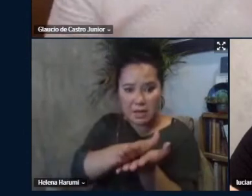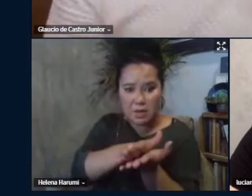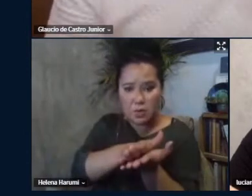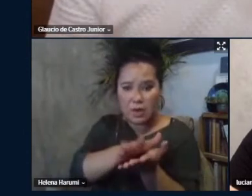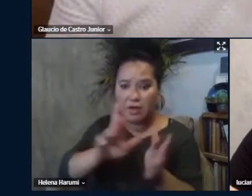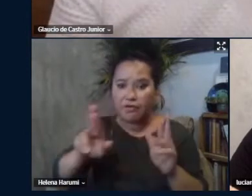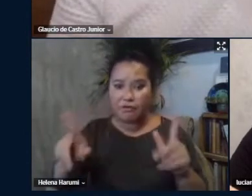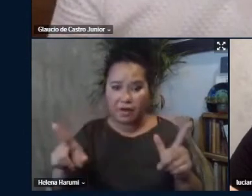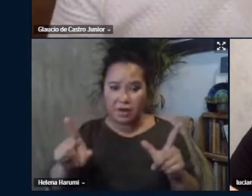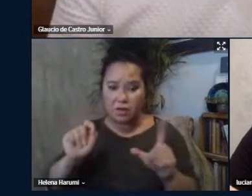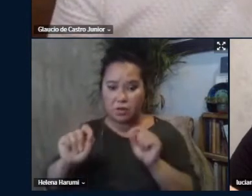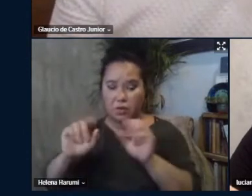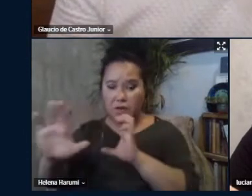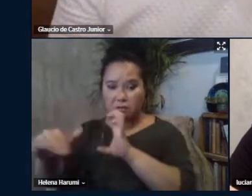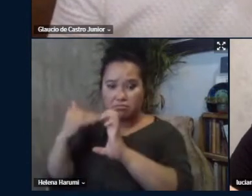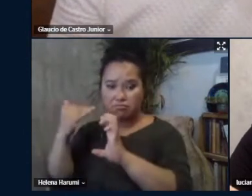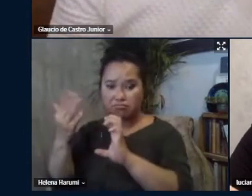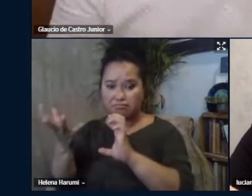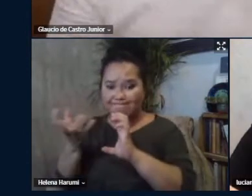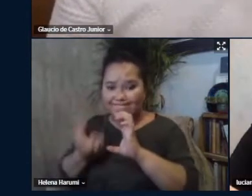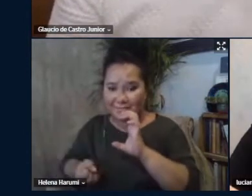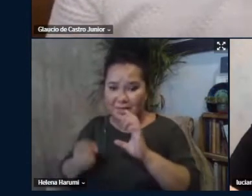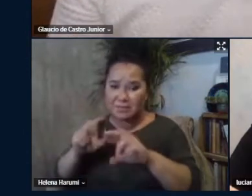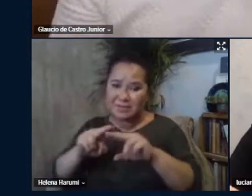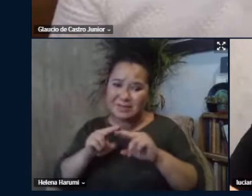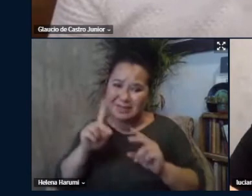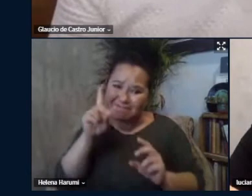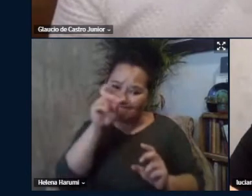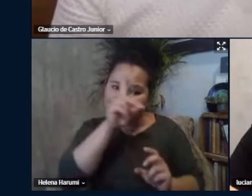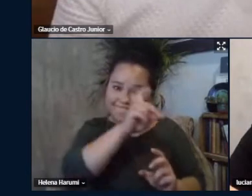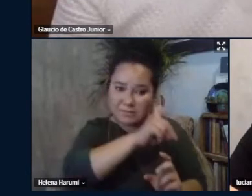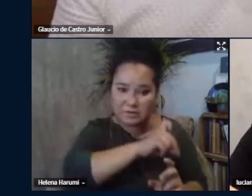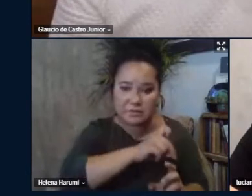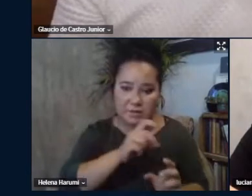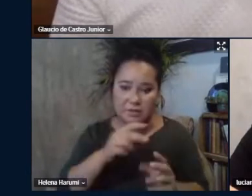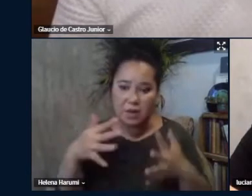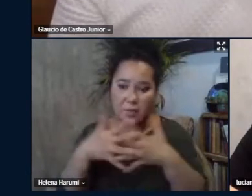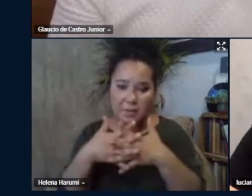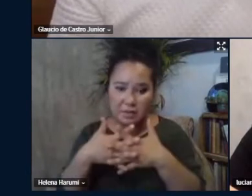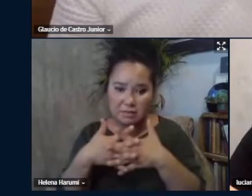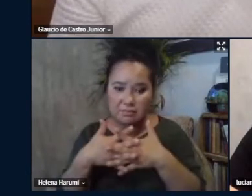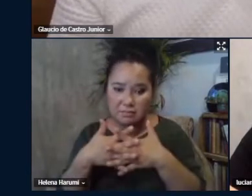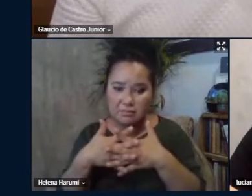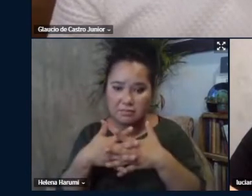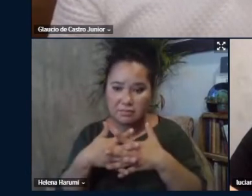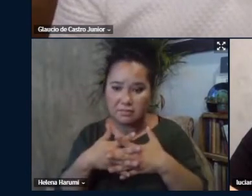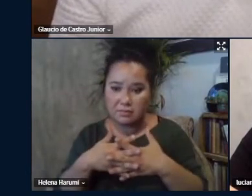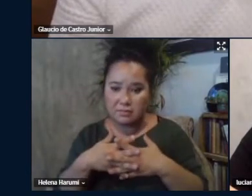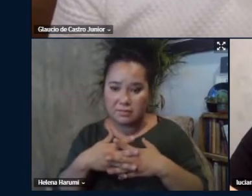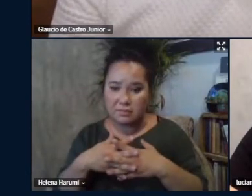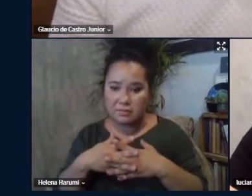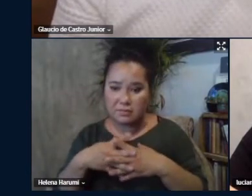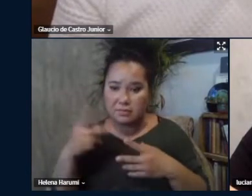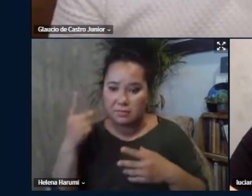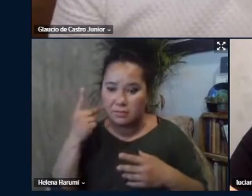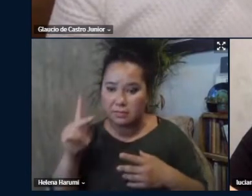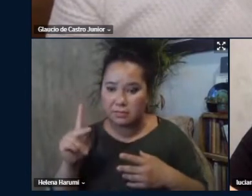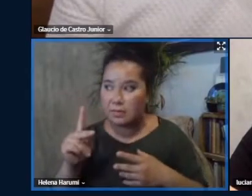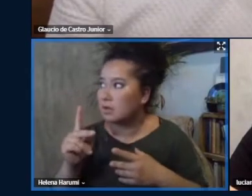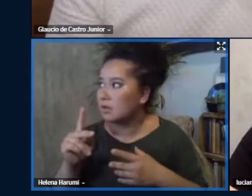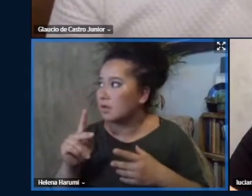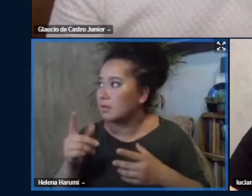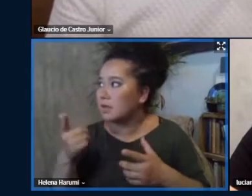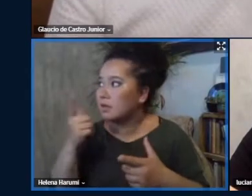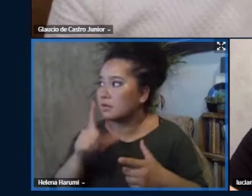por e-mail. Então, isso é uma dificuldade. Outra dificuldade é nós não ter que, realmente, como Sabrina disse, vai mandar tudo